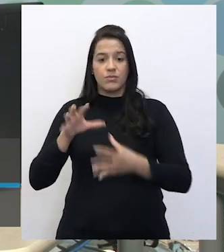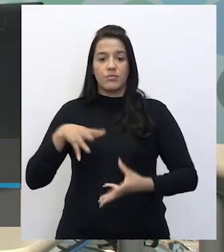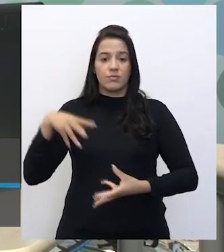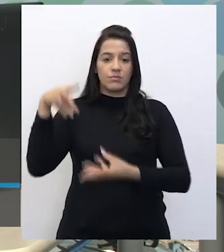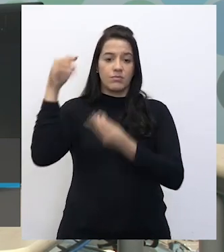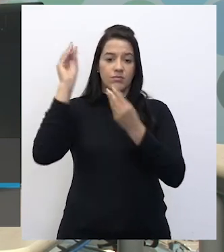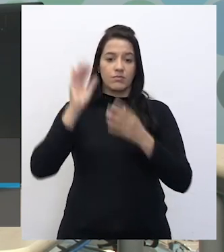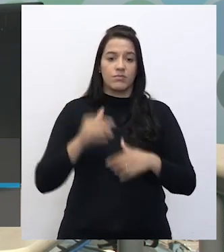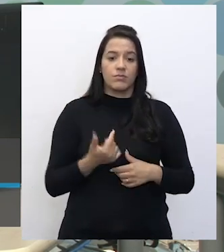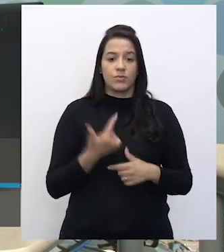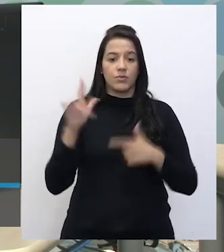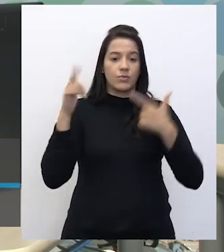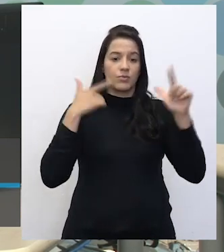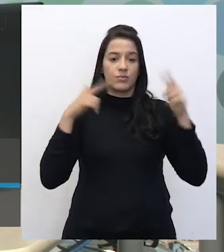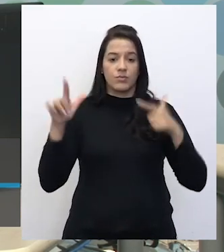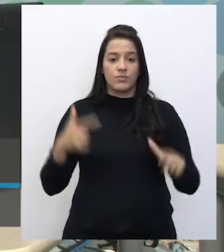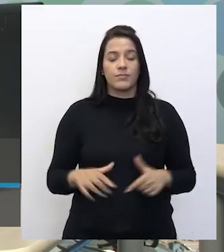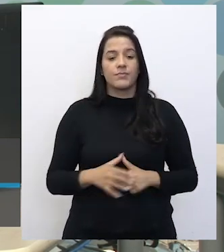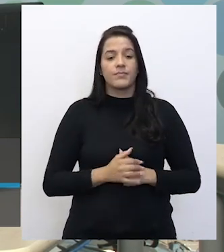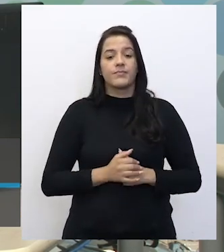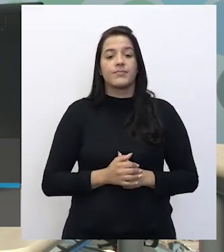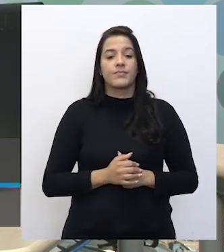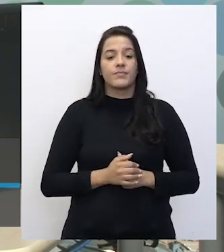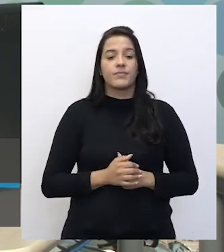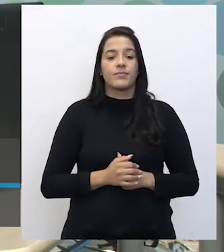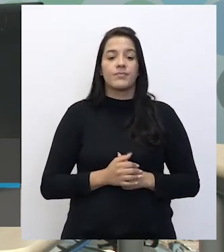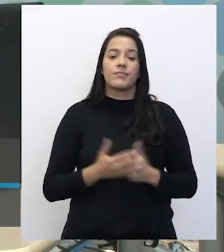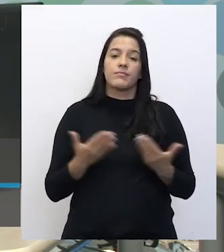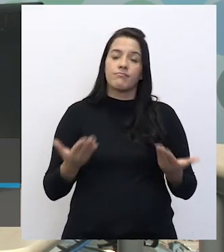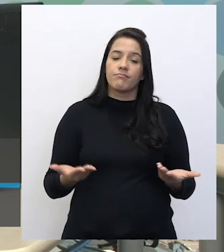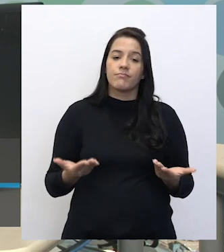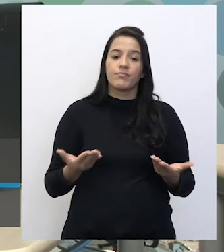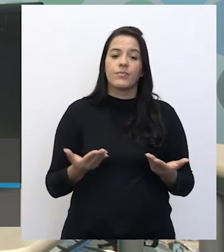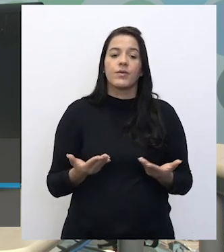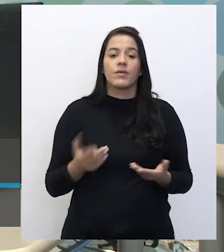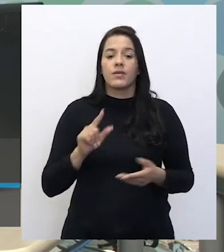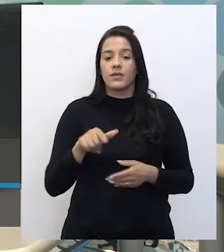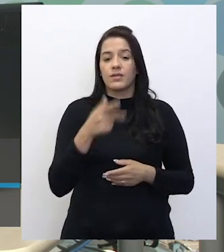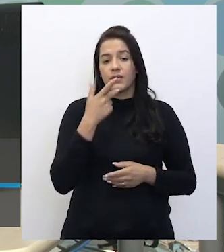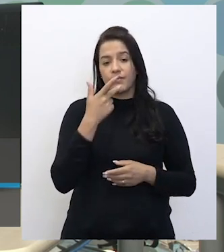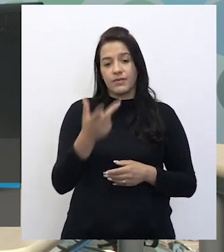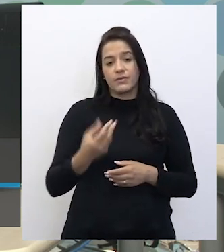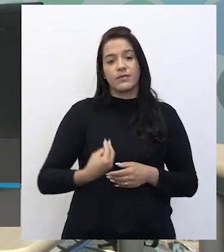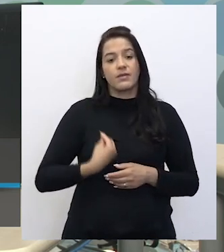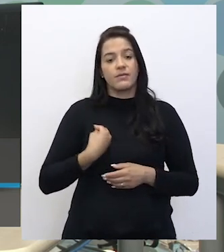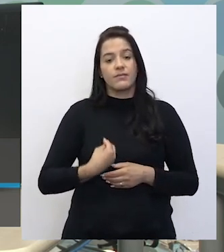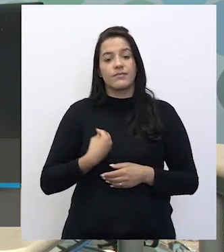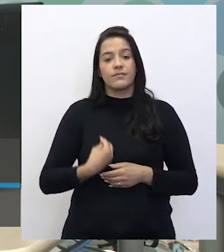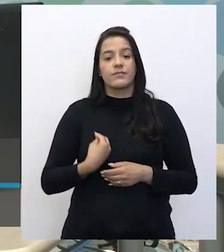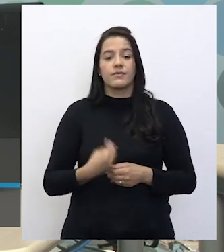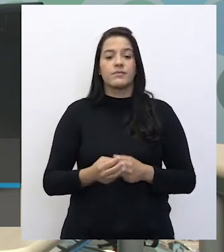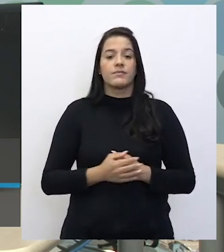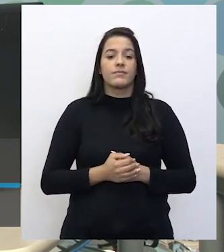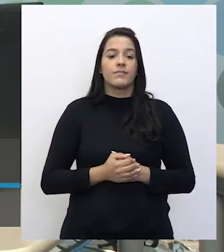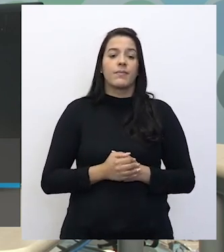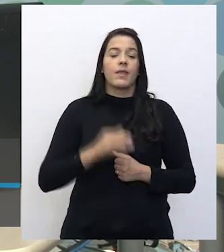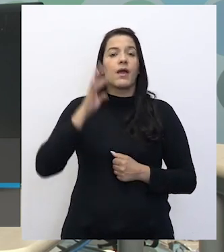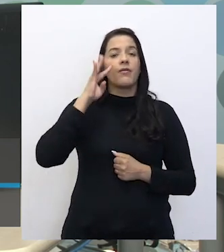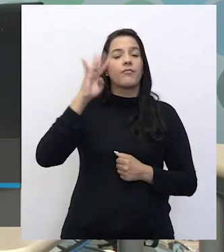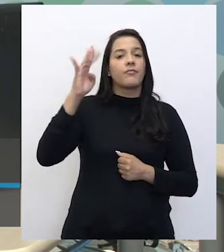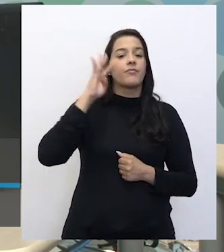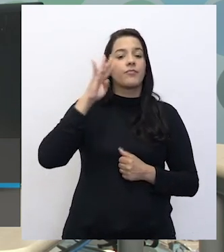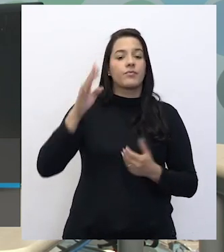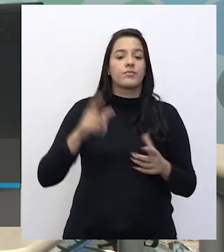Algum outro ser etéreo, enfim, tá? Então, né? É claro que ele está se referindo aí à vida, né? A vida como sendo o